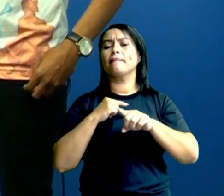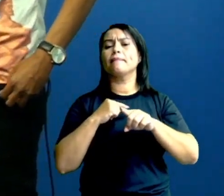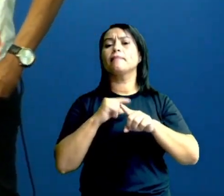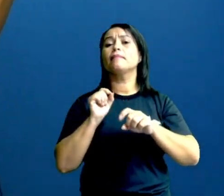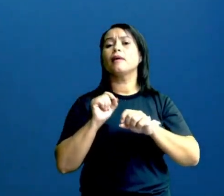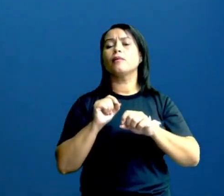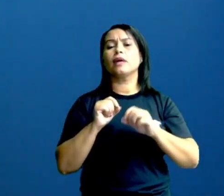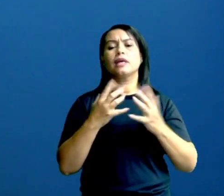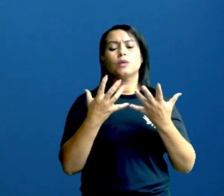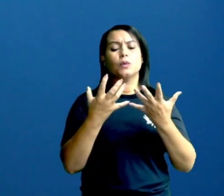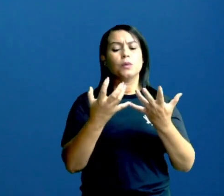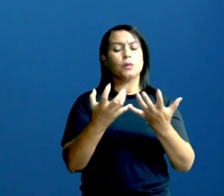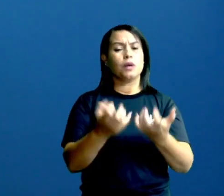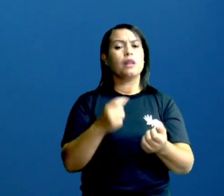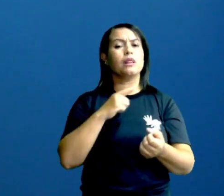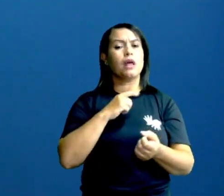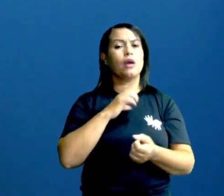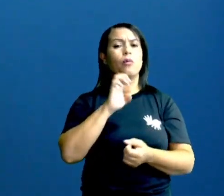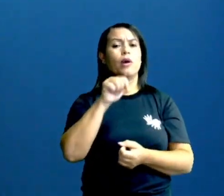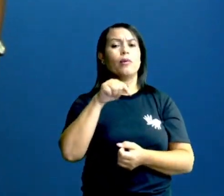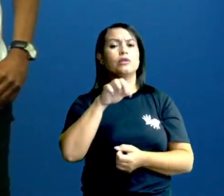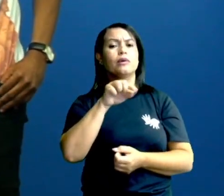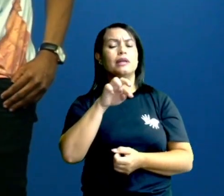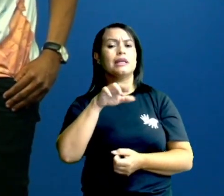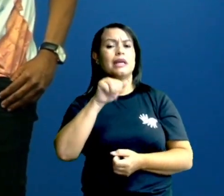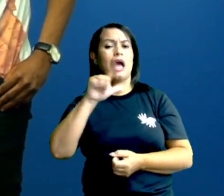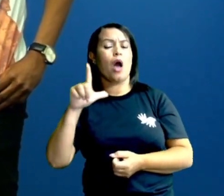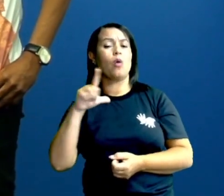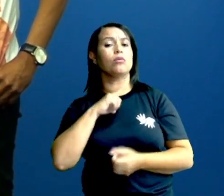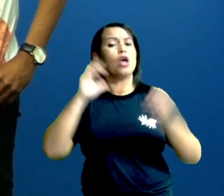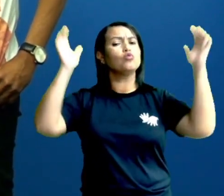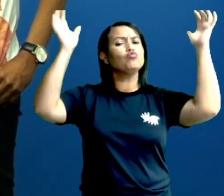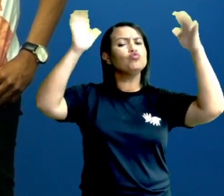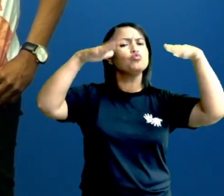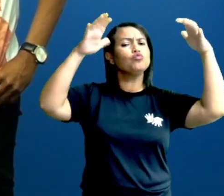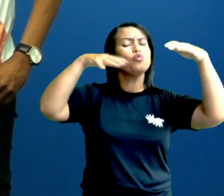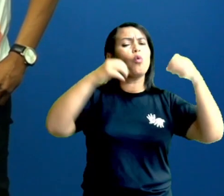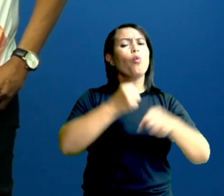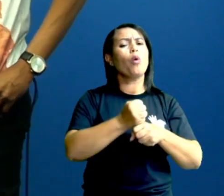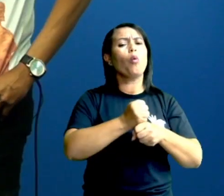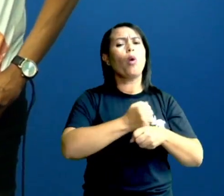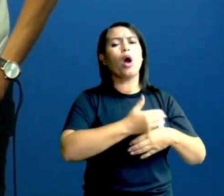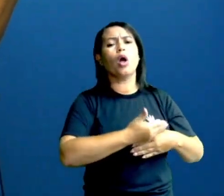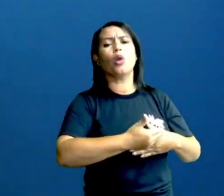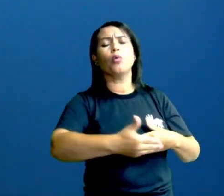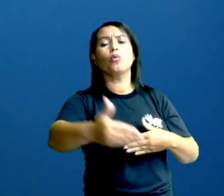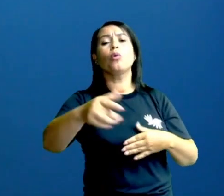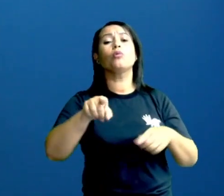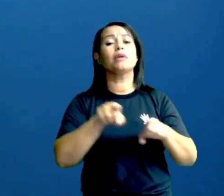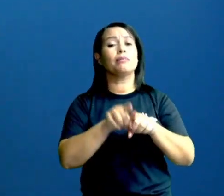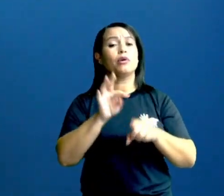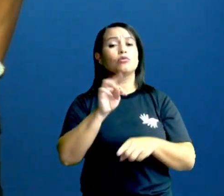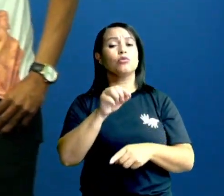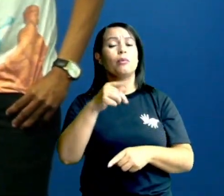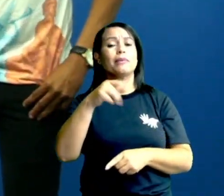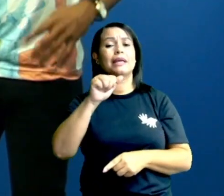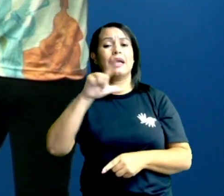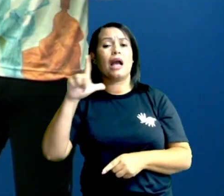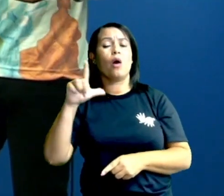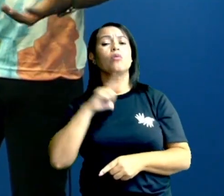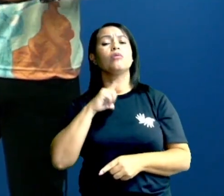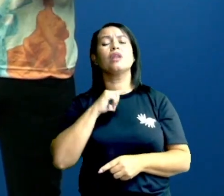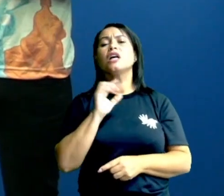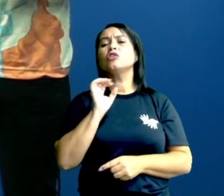seca né então enquanto o clima equatorial que é o que pregou se você tem chuvas regulares ao longo do ano todo o Tropical vai se